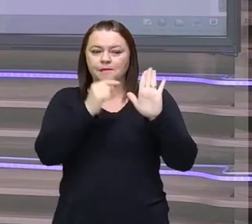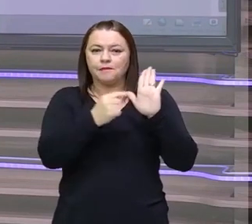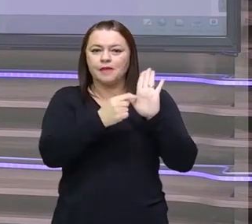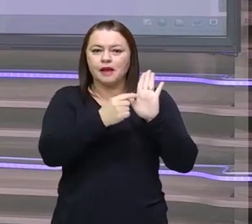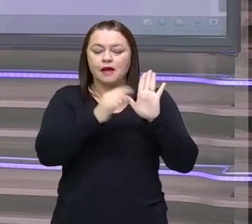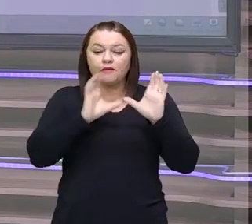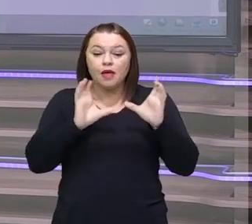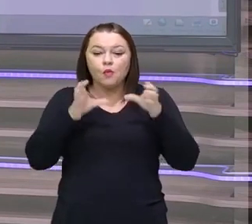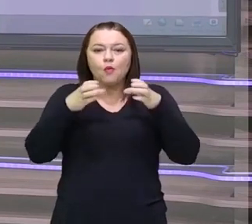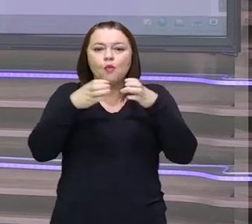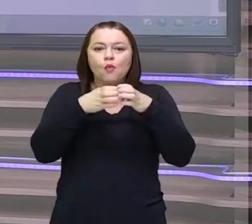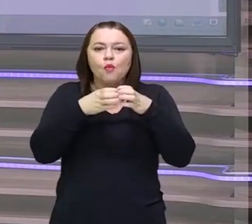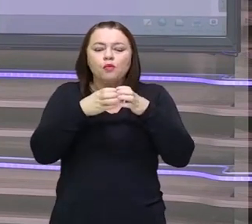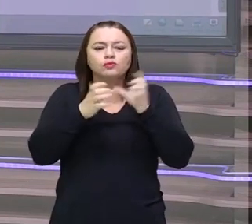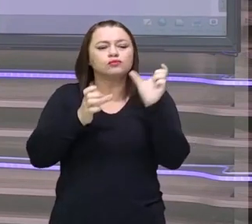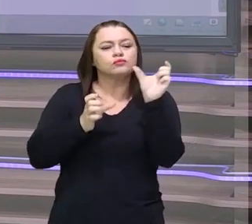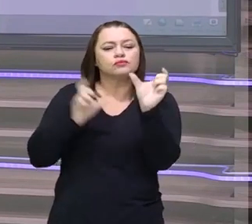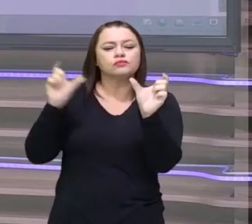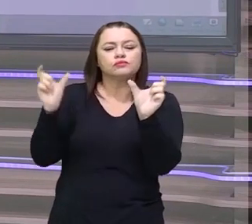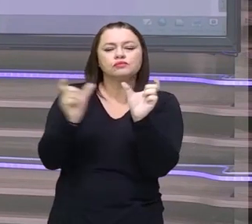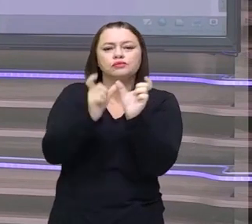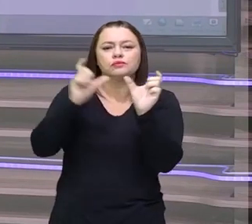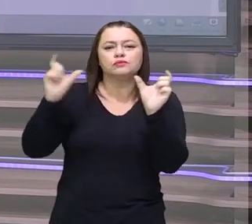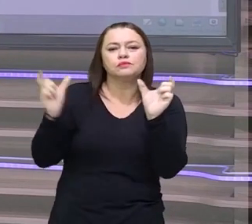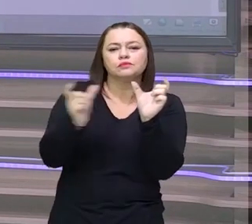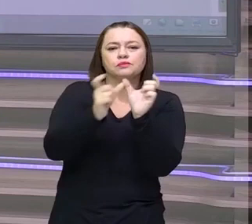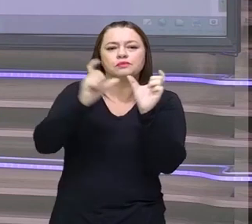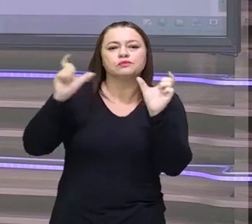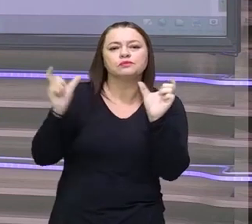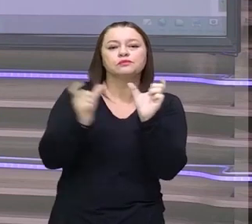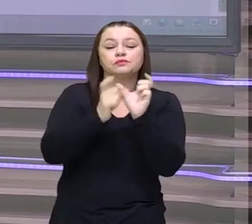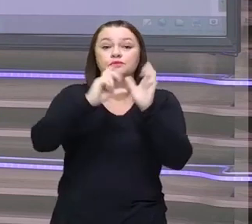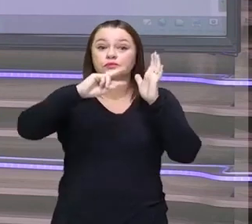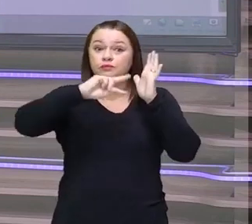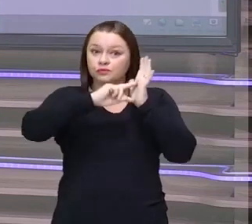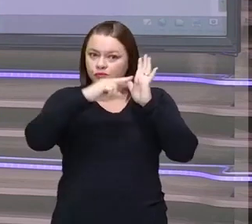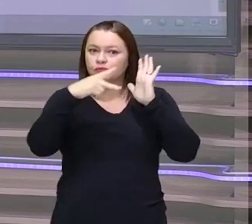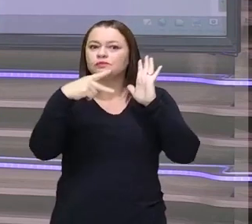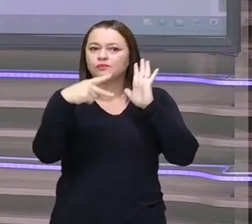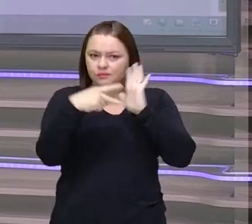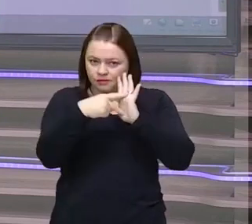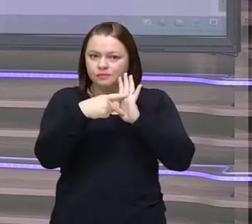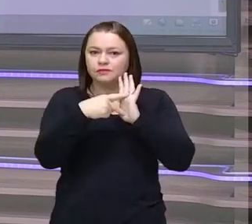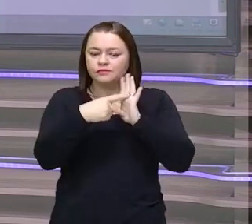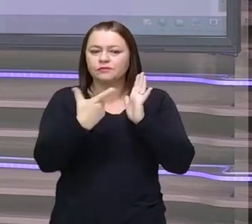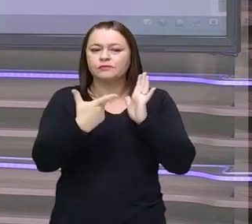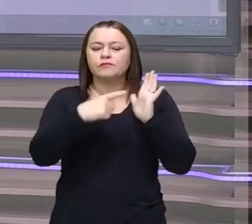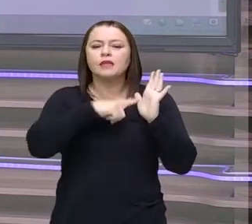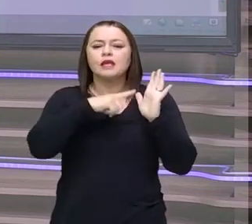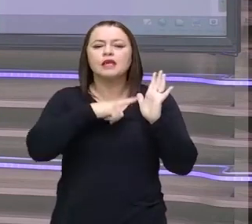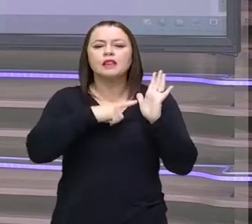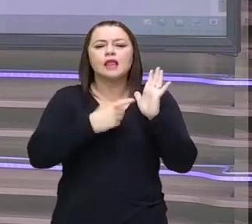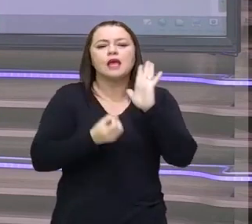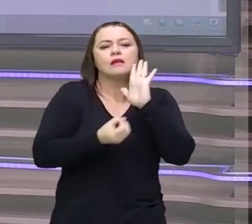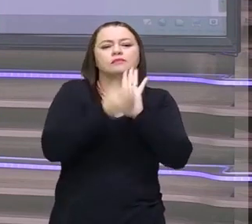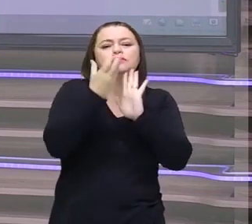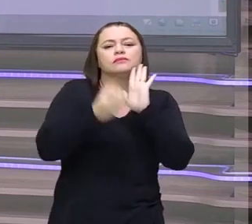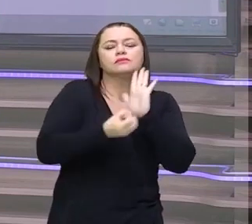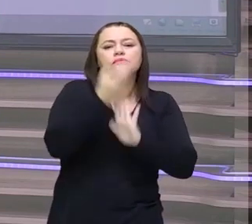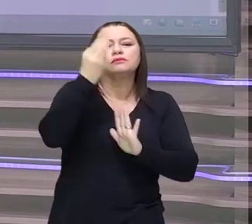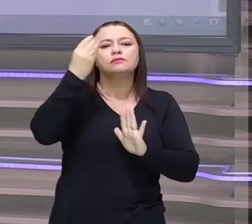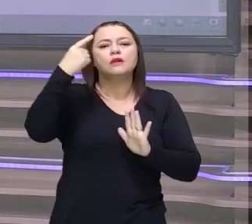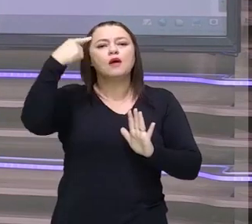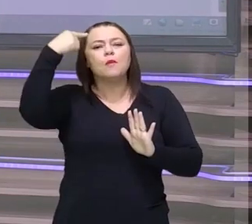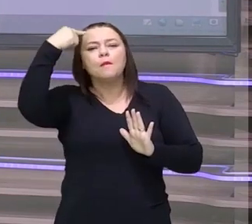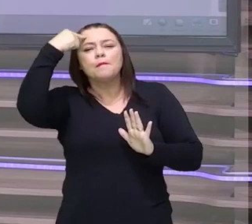tá certo? São conjunto de palavras coesas, ok? Que expressa uma ideia